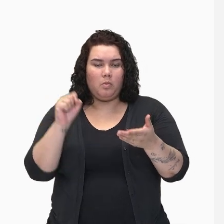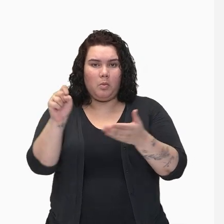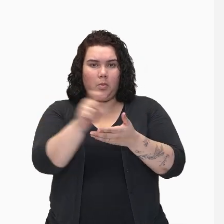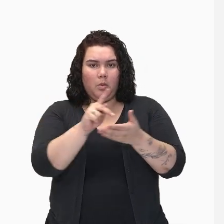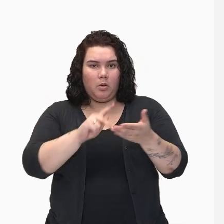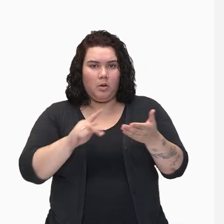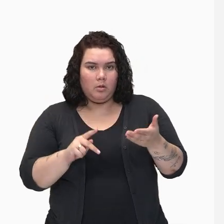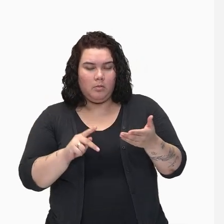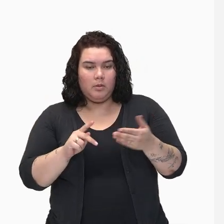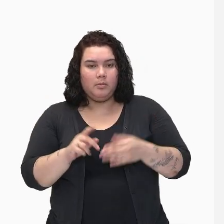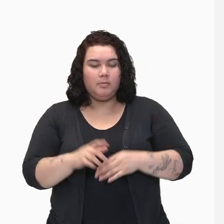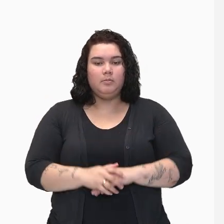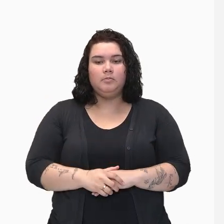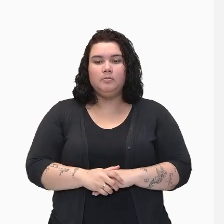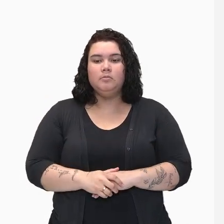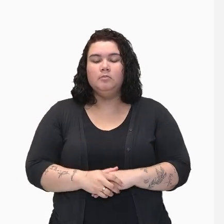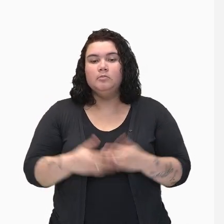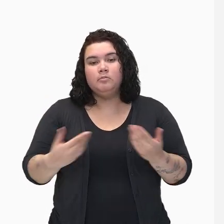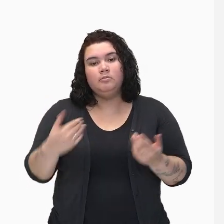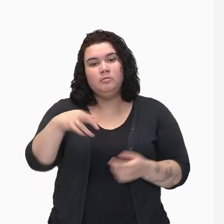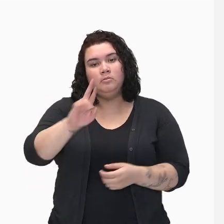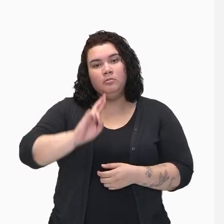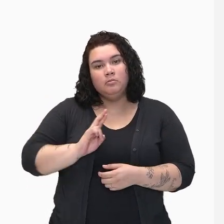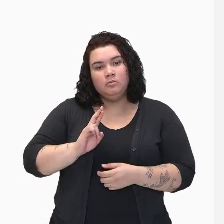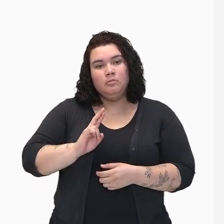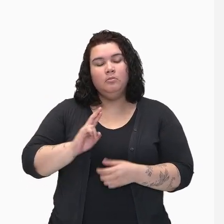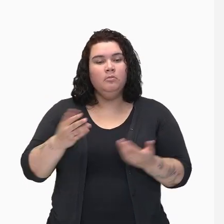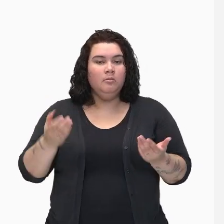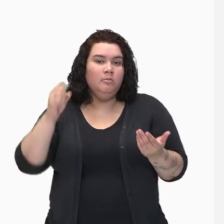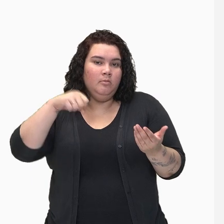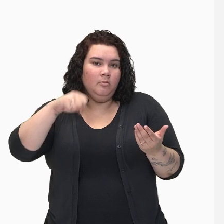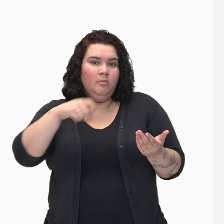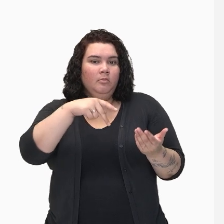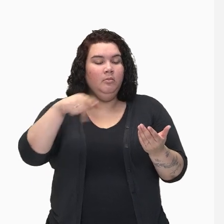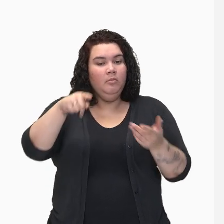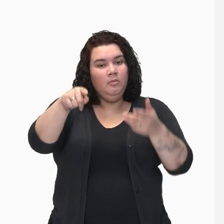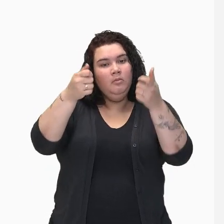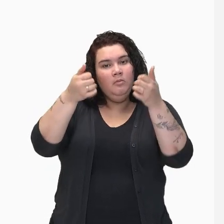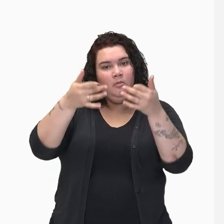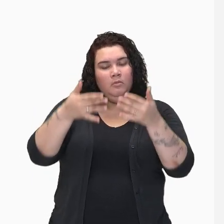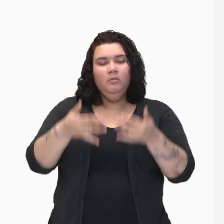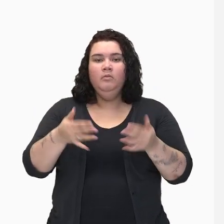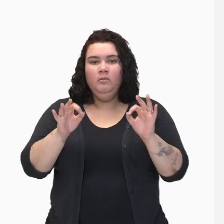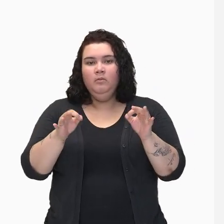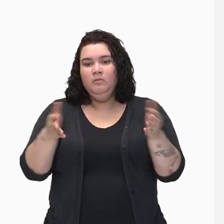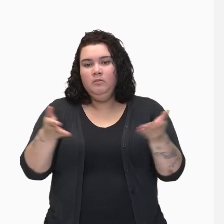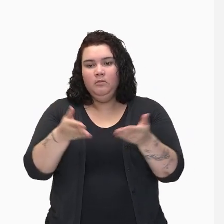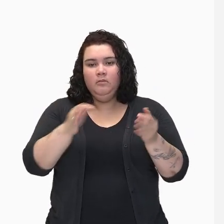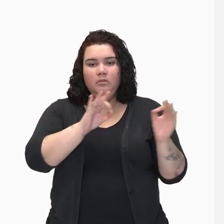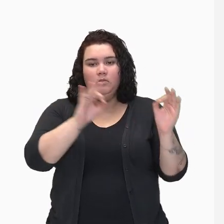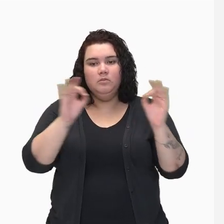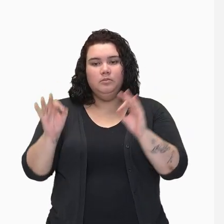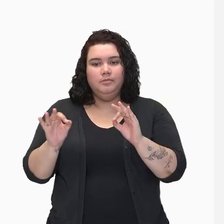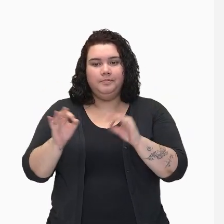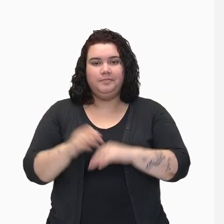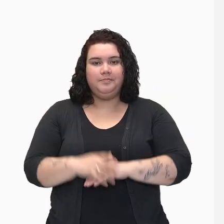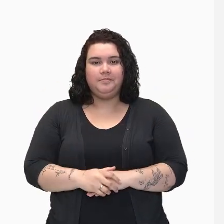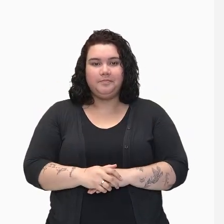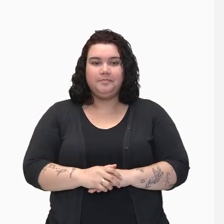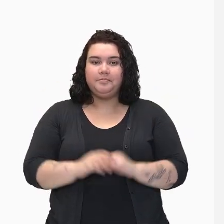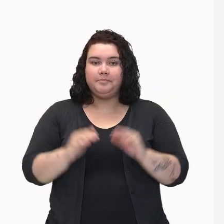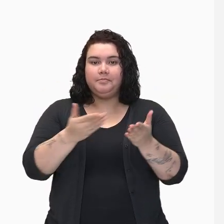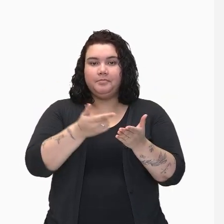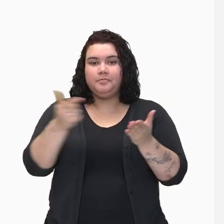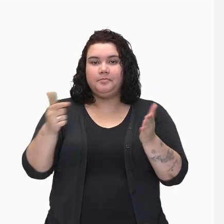algum poema? E você vai me responder, sim, professor, acabei de ouvir, o senhor acabou de declamar aí pra gente o poema O Relógio. E a nossa próxima